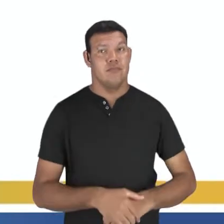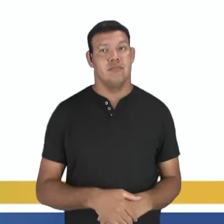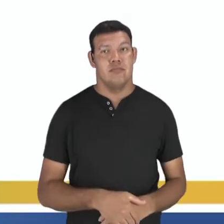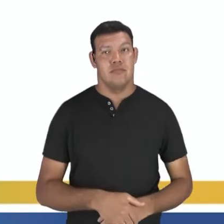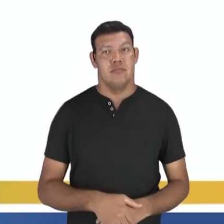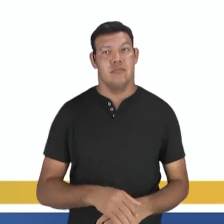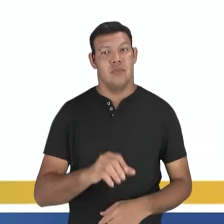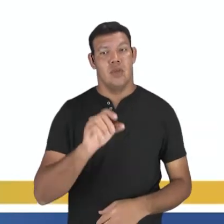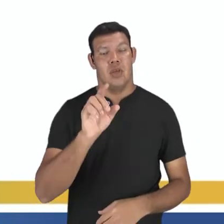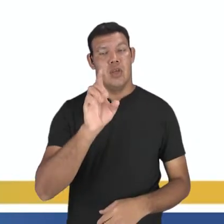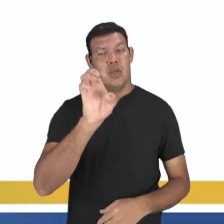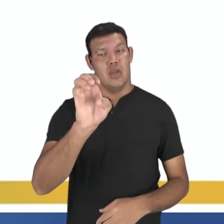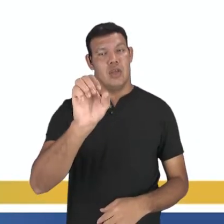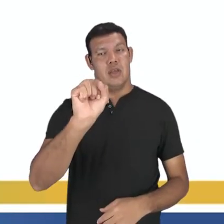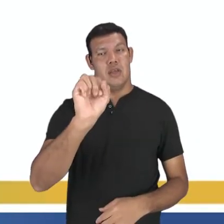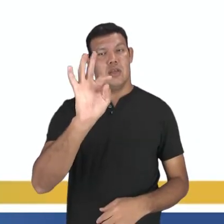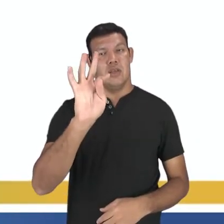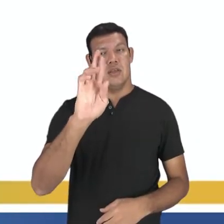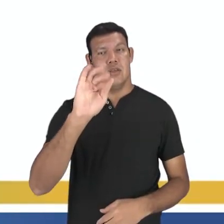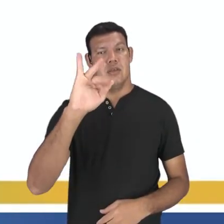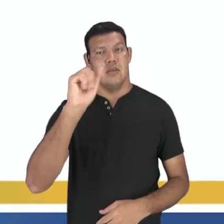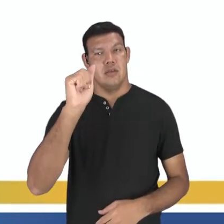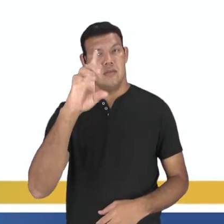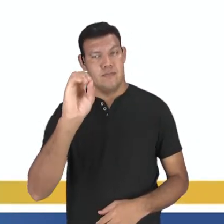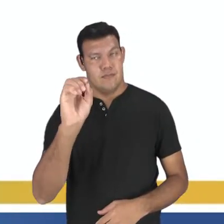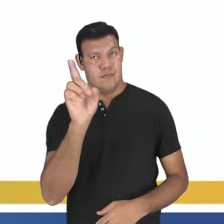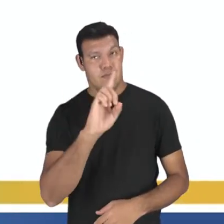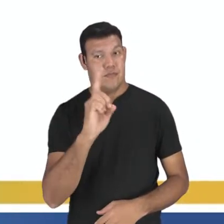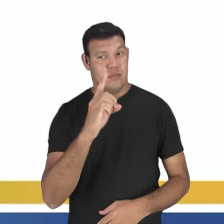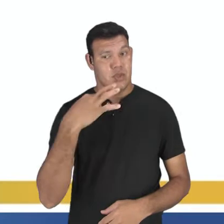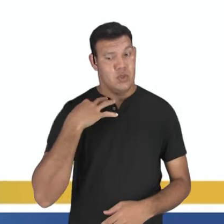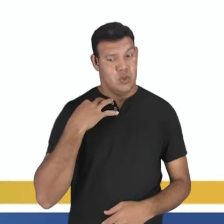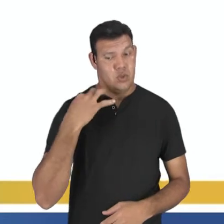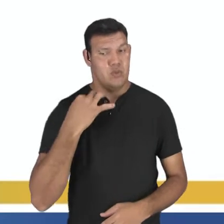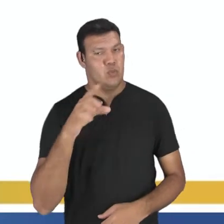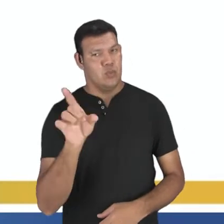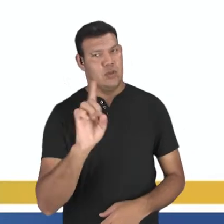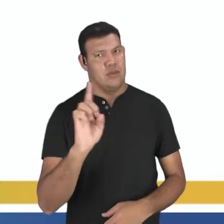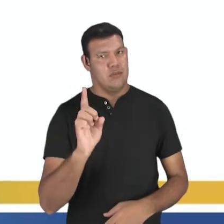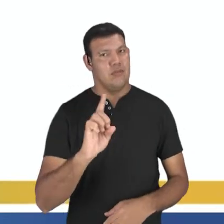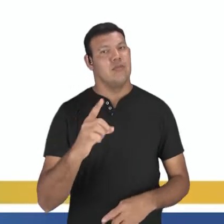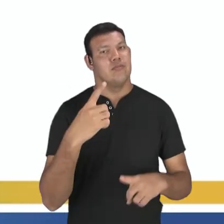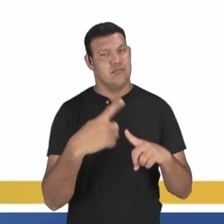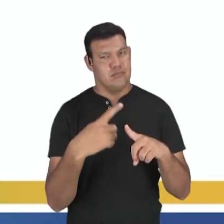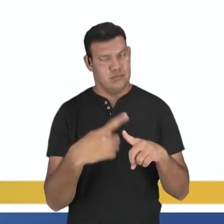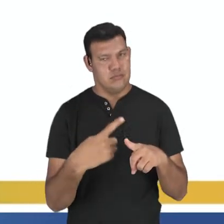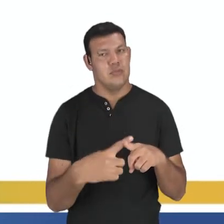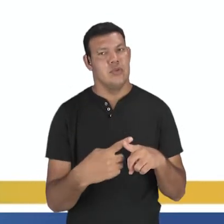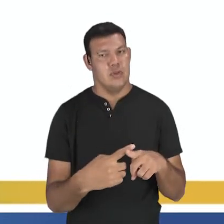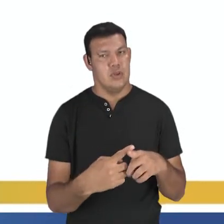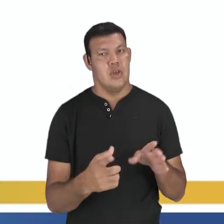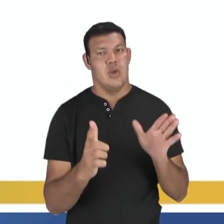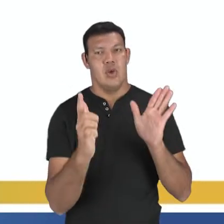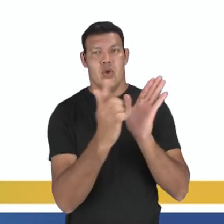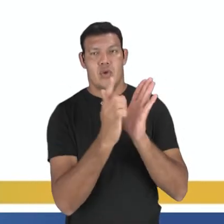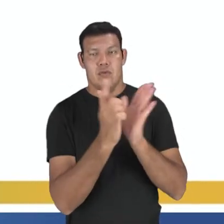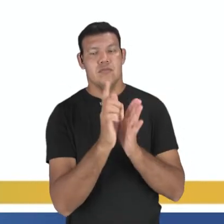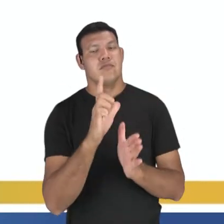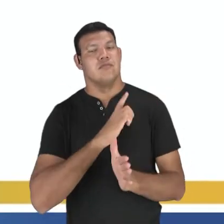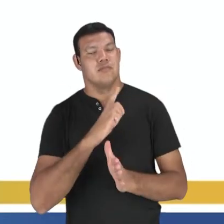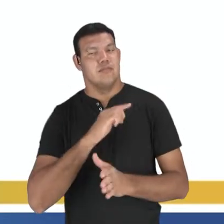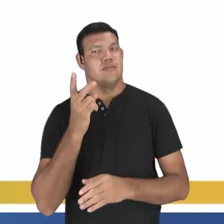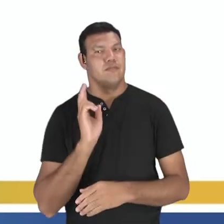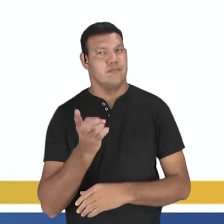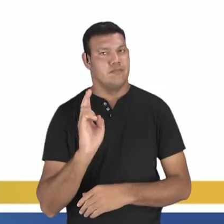do muscular não estriado, essa ação é involuntária, independe da sua vontade, vai estar sempre funcionando. Um exemplo disso, do